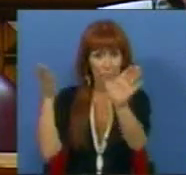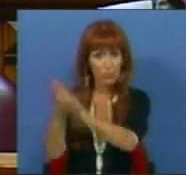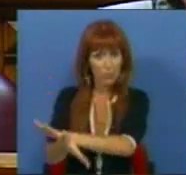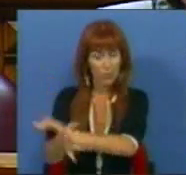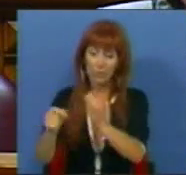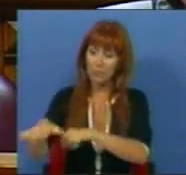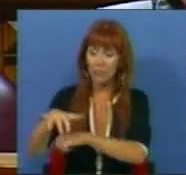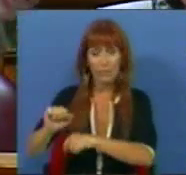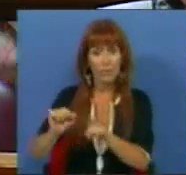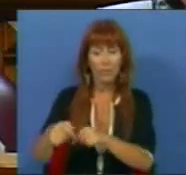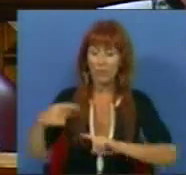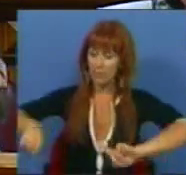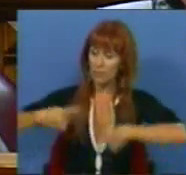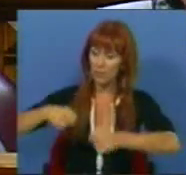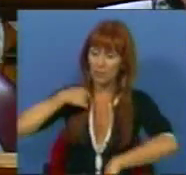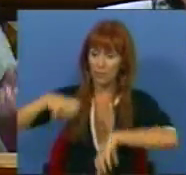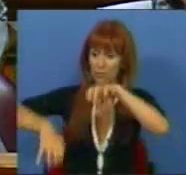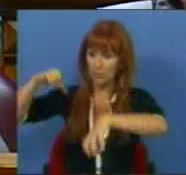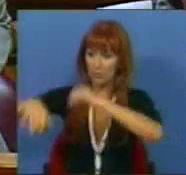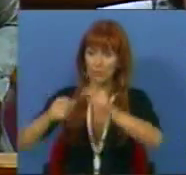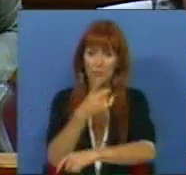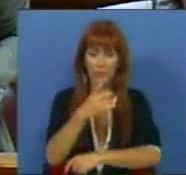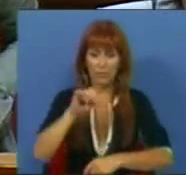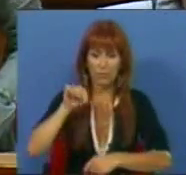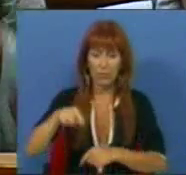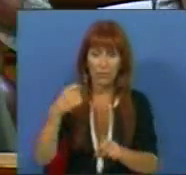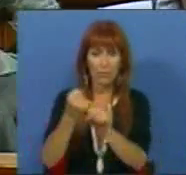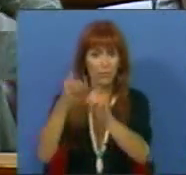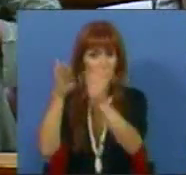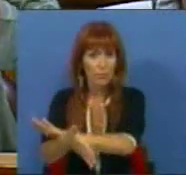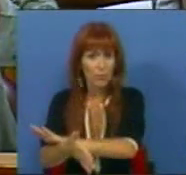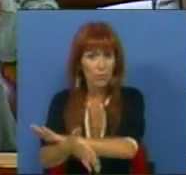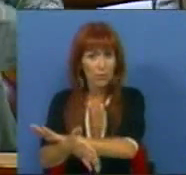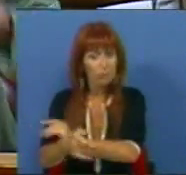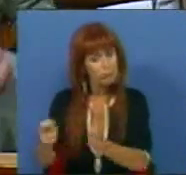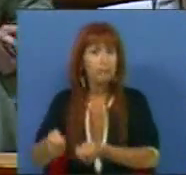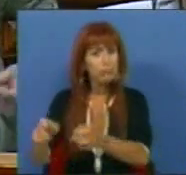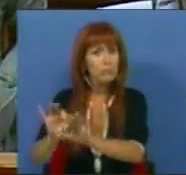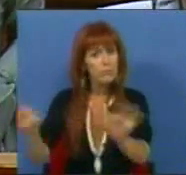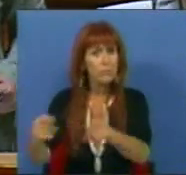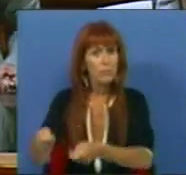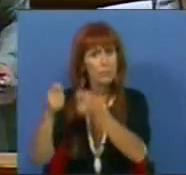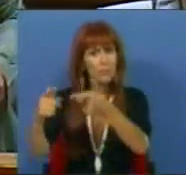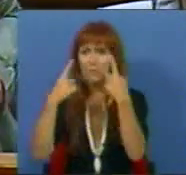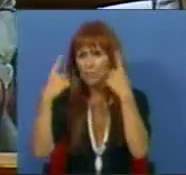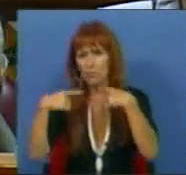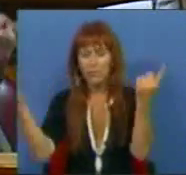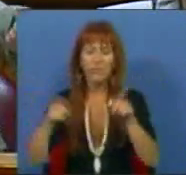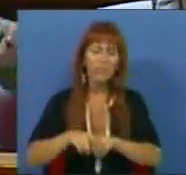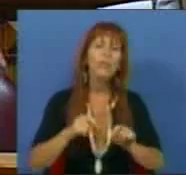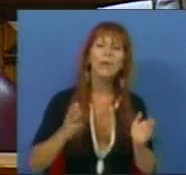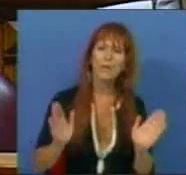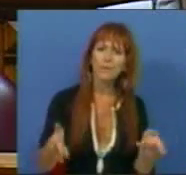emprego no âmbito da reabilitação urbana, 60 mil postos de trabalho. É uma aposta séria de investimento público.